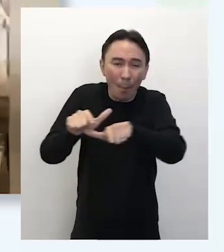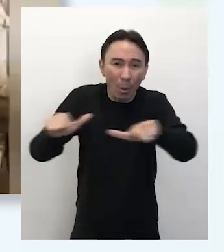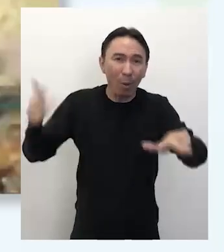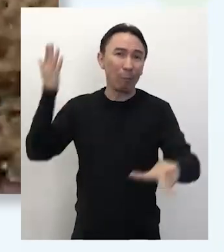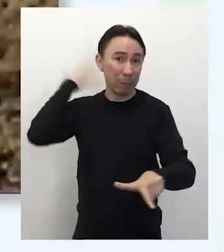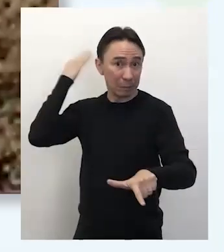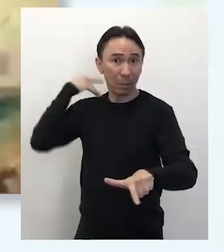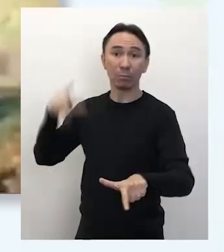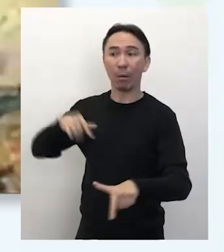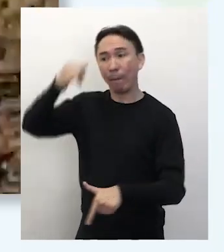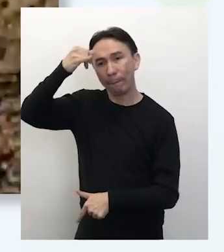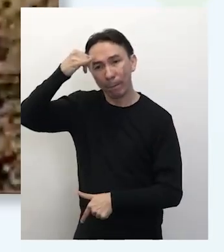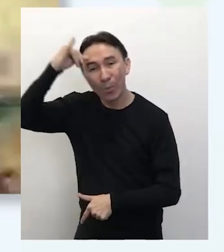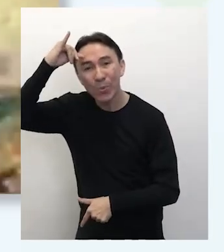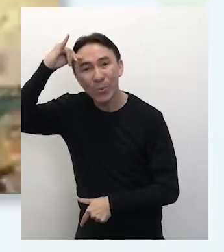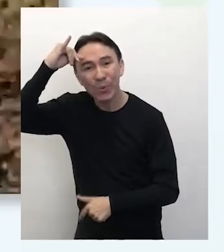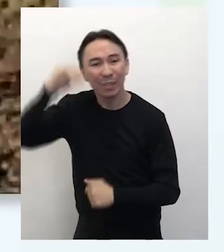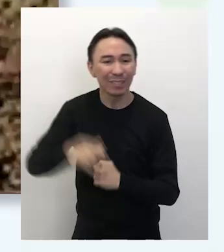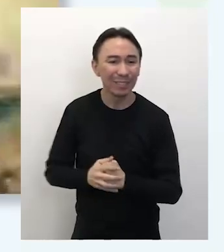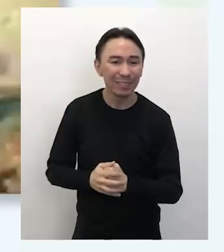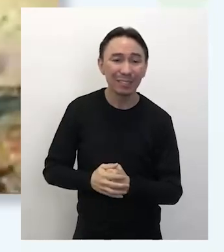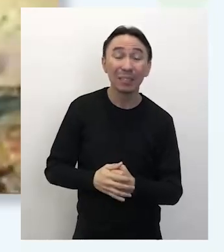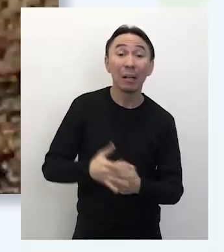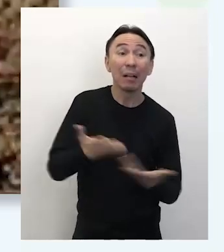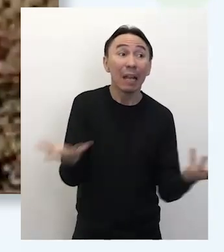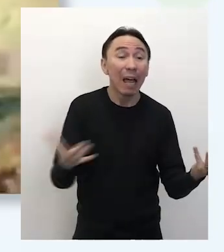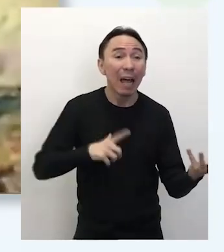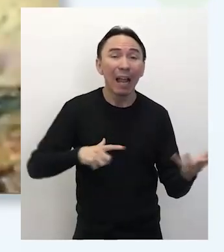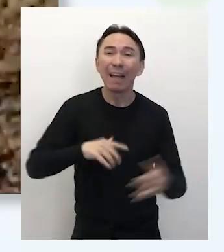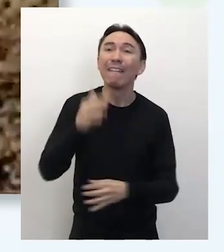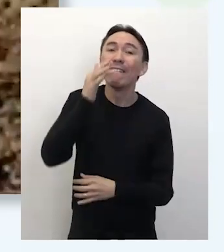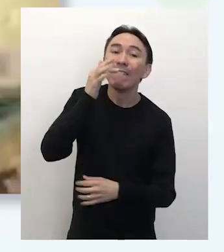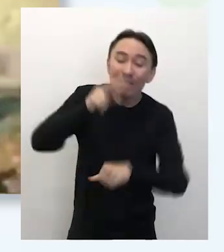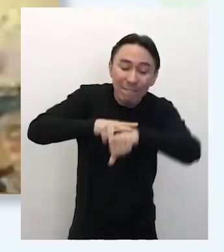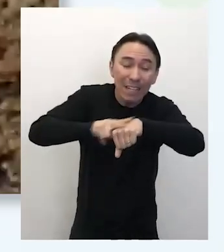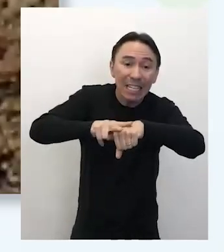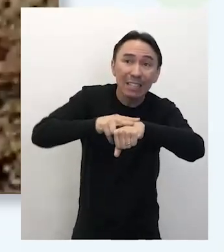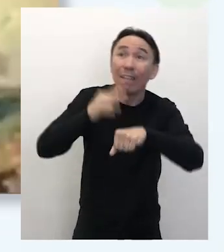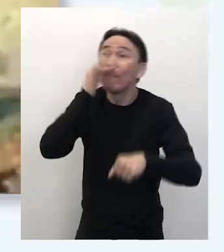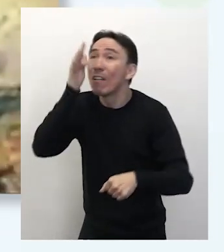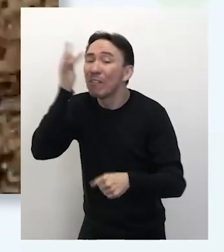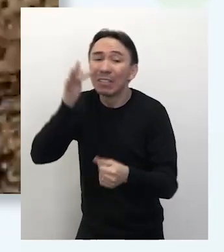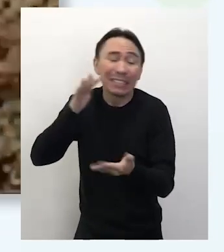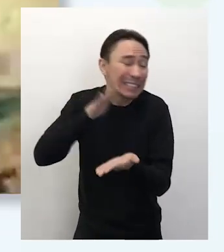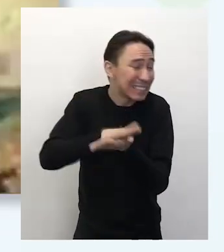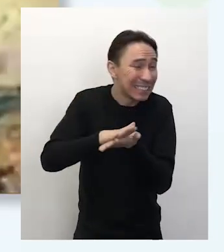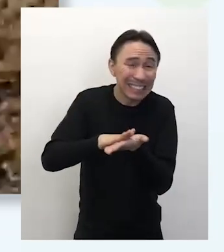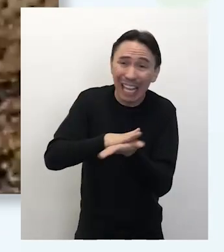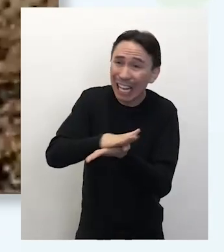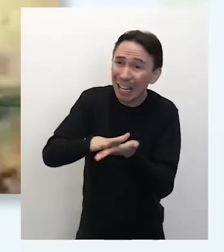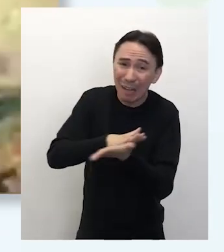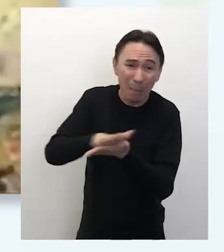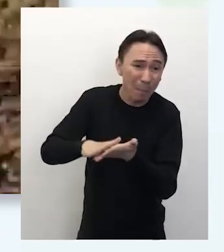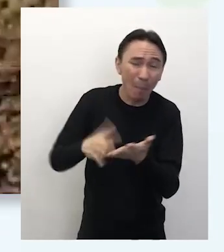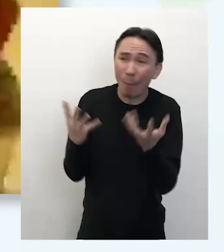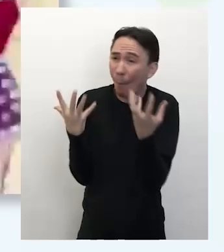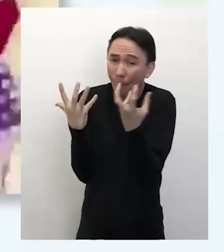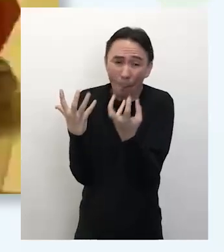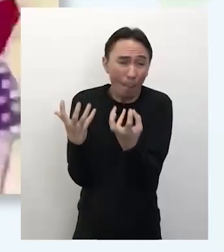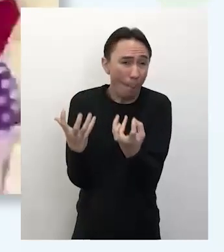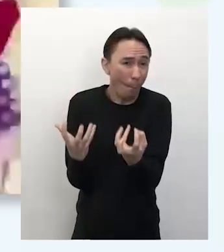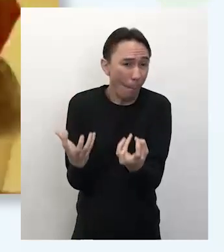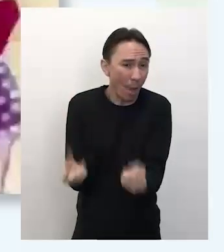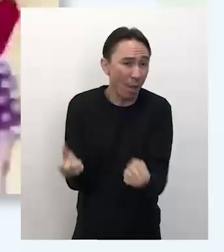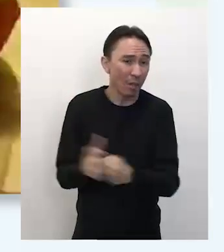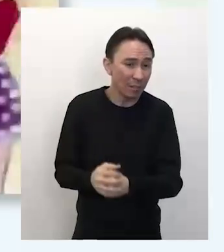criação. Não se vê uma folha verde em todo aquele sertão. Não